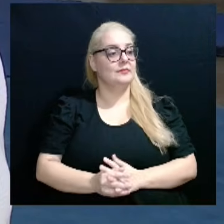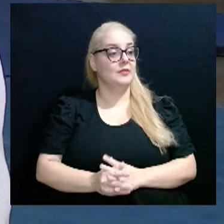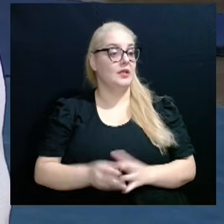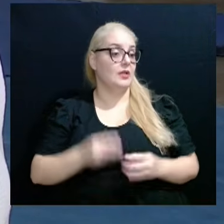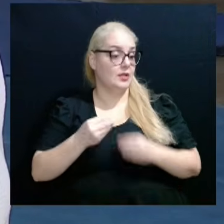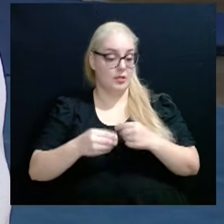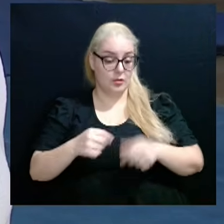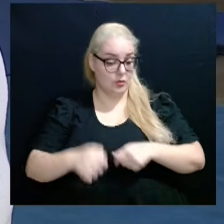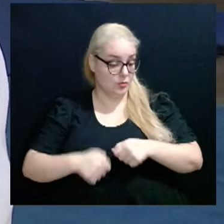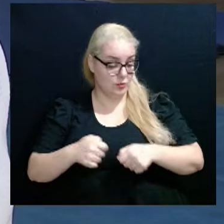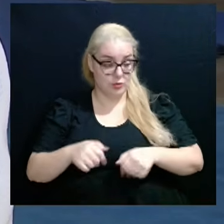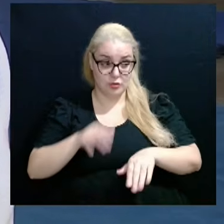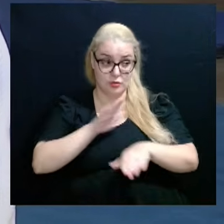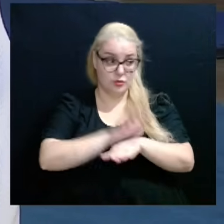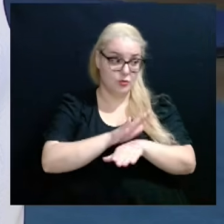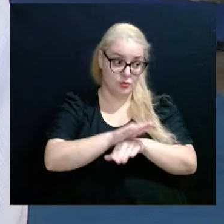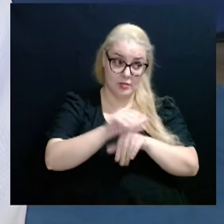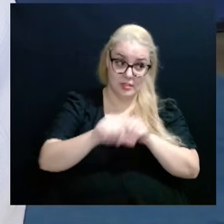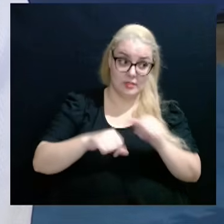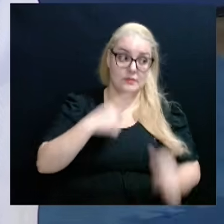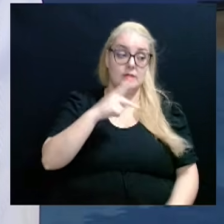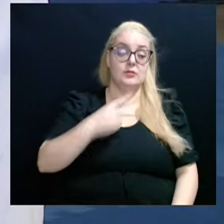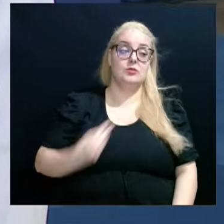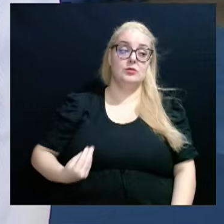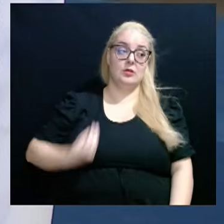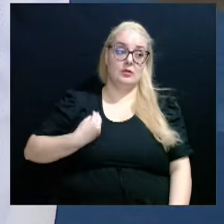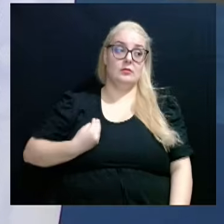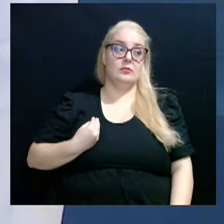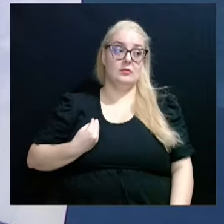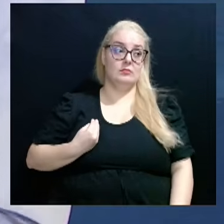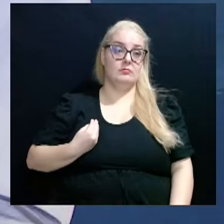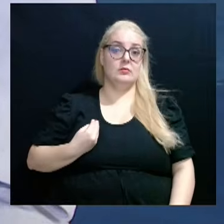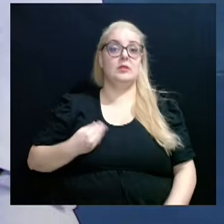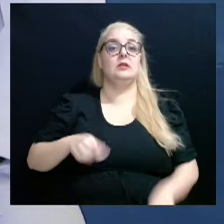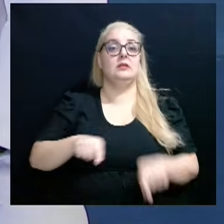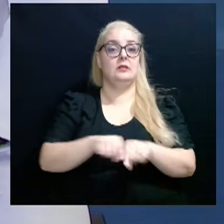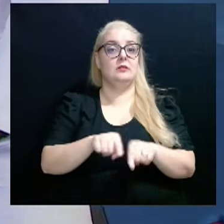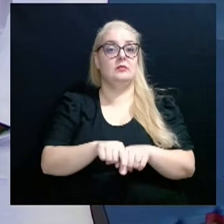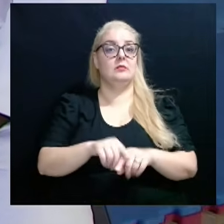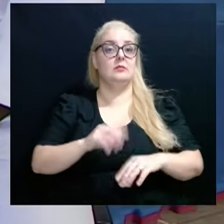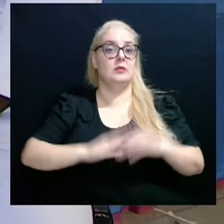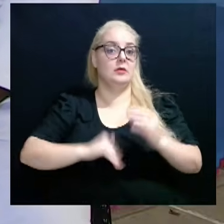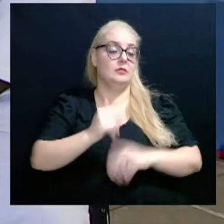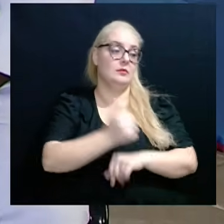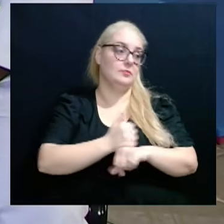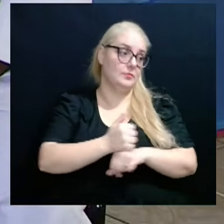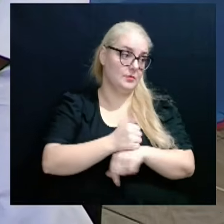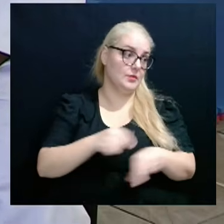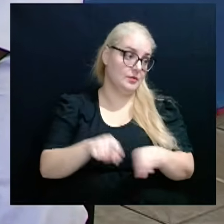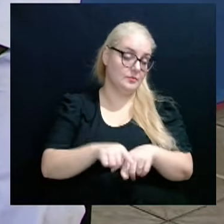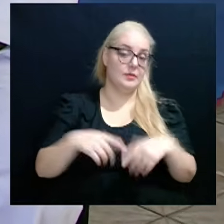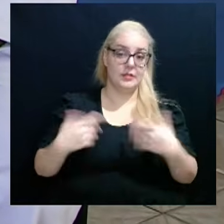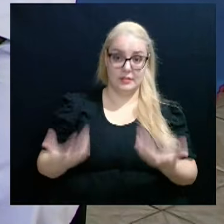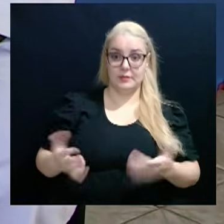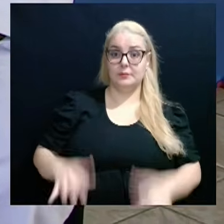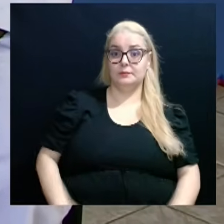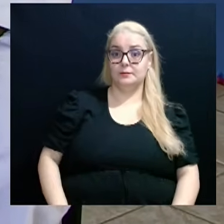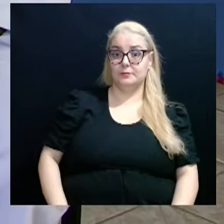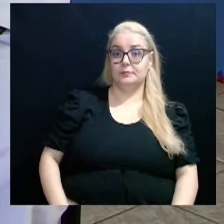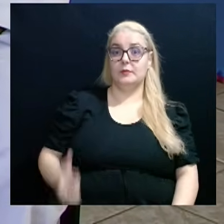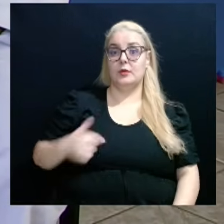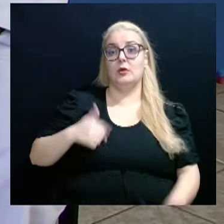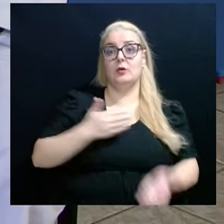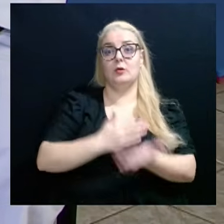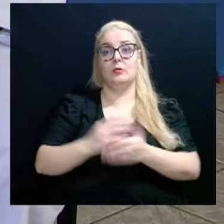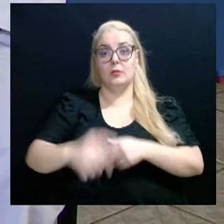a transformar a sua vida e até orientar, né, a sua carreira, os seus objetivos profissionais? Então, eu comecei o judô com 7